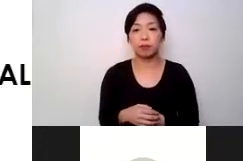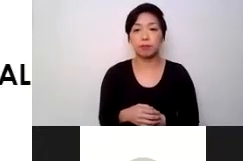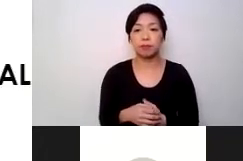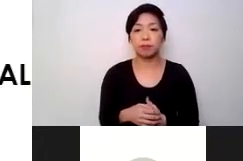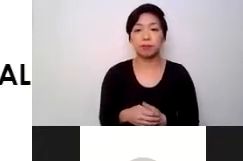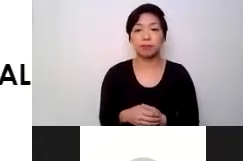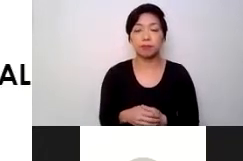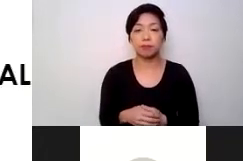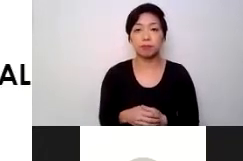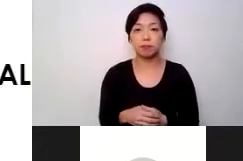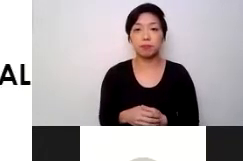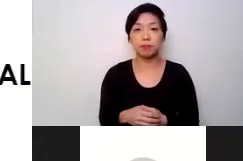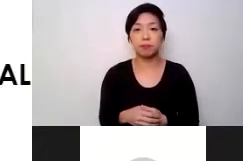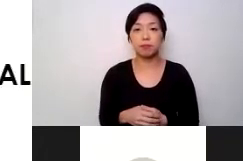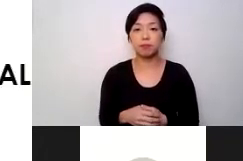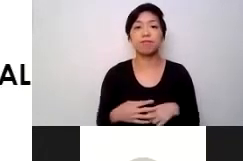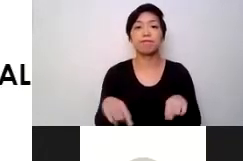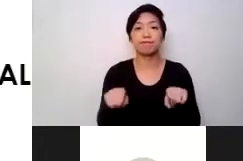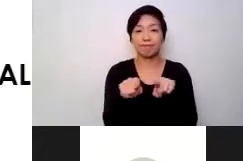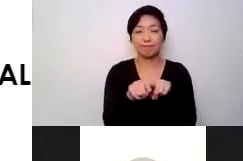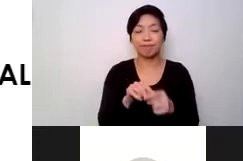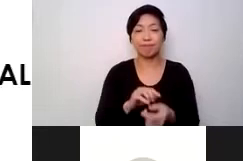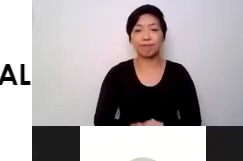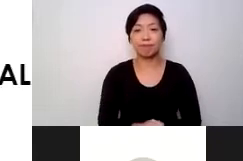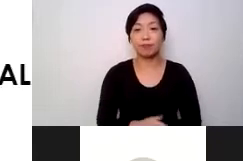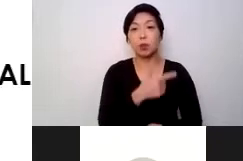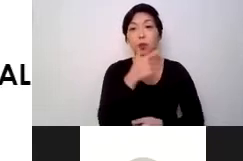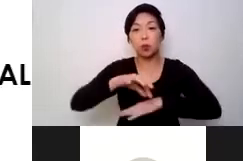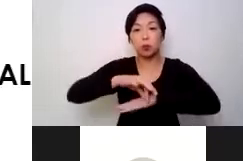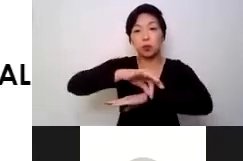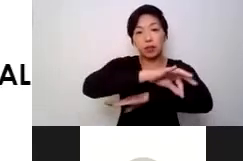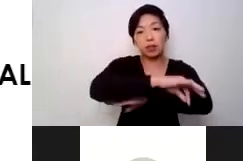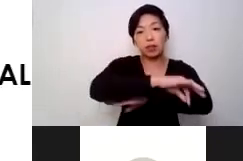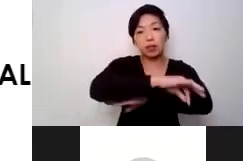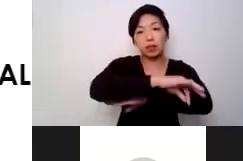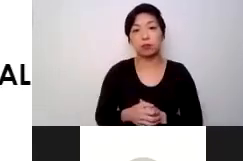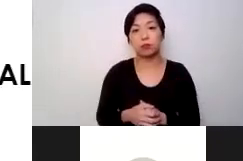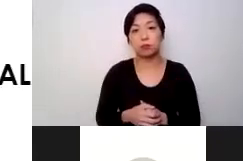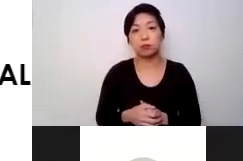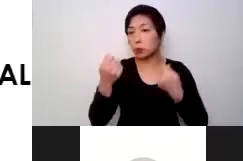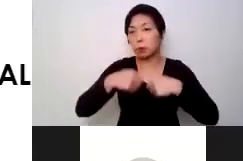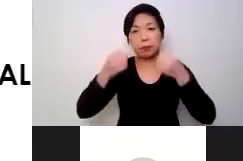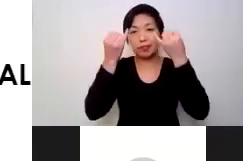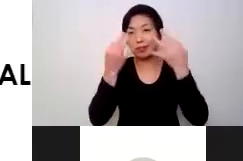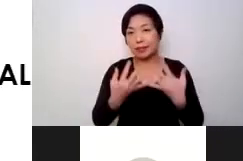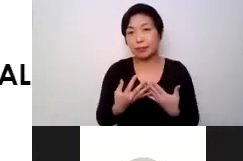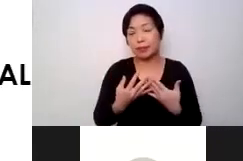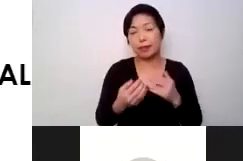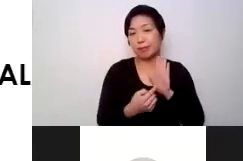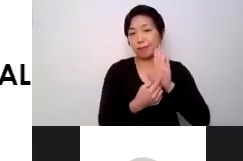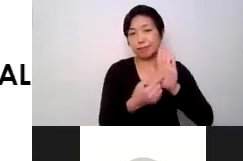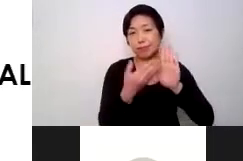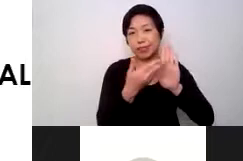e um outro arquiteto que dispensa apresentações que é o